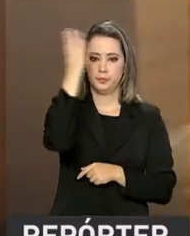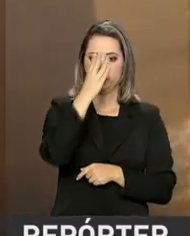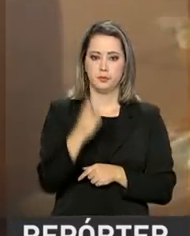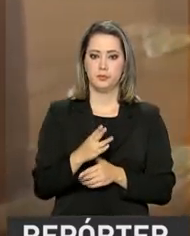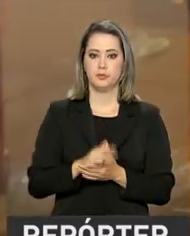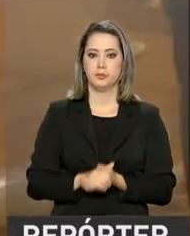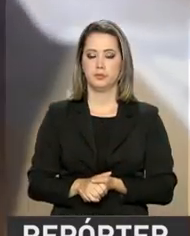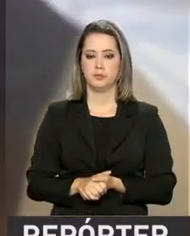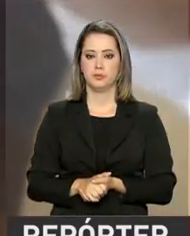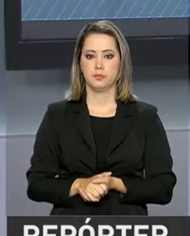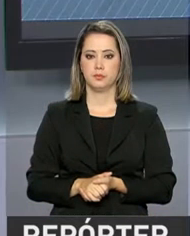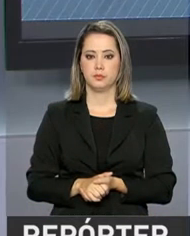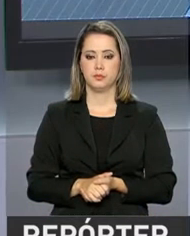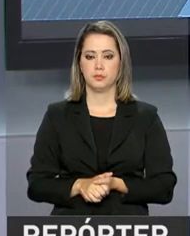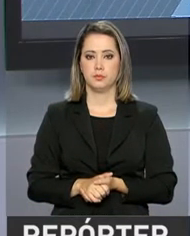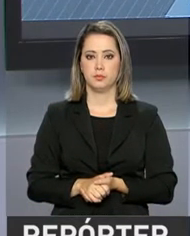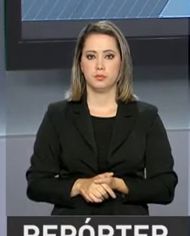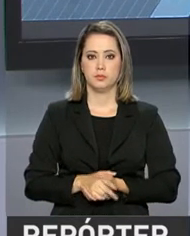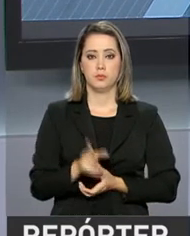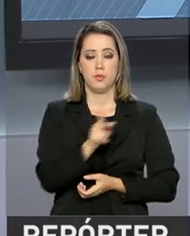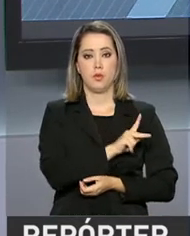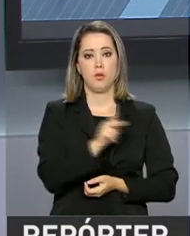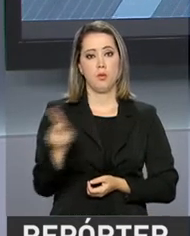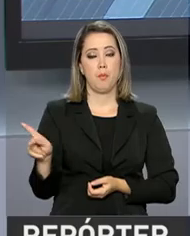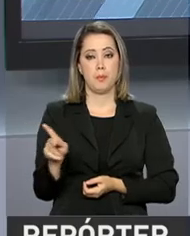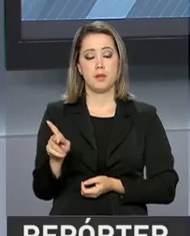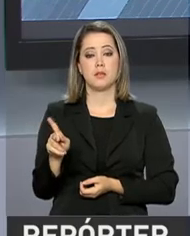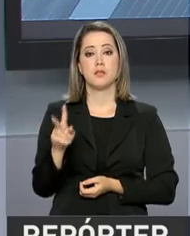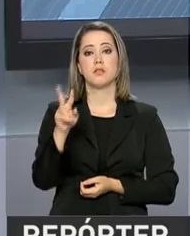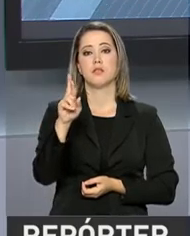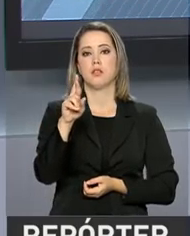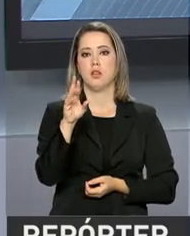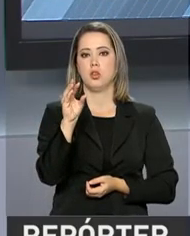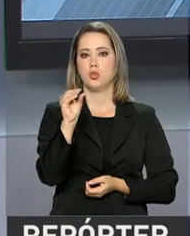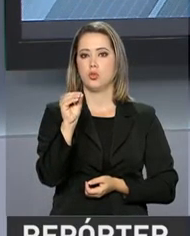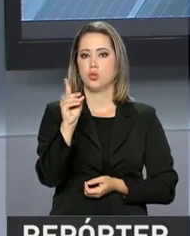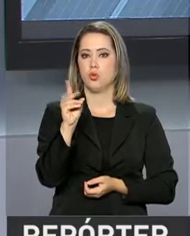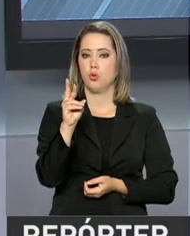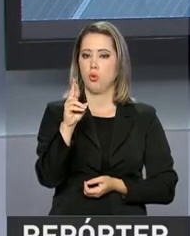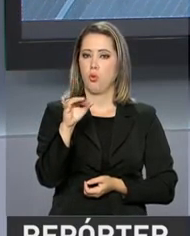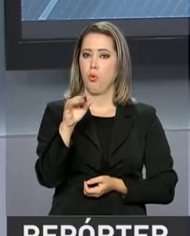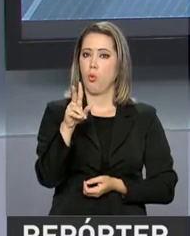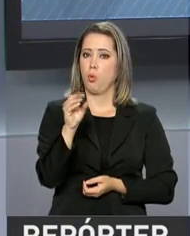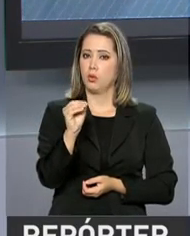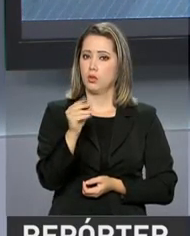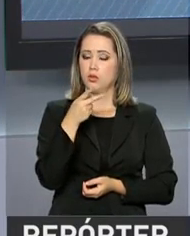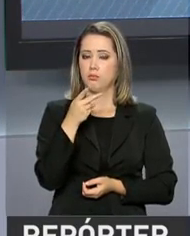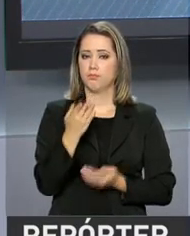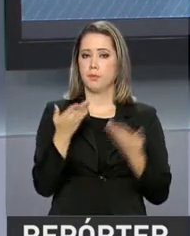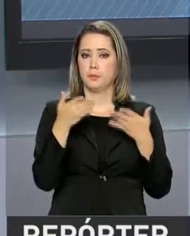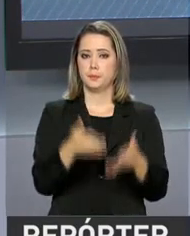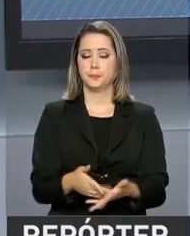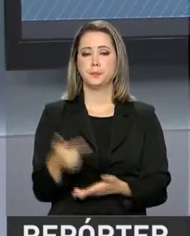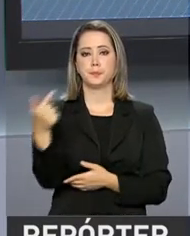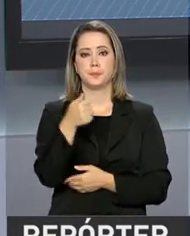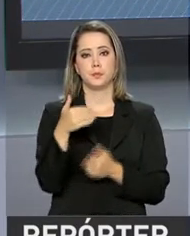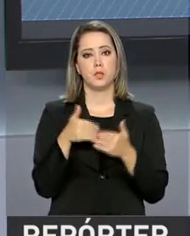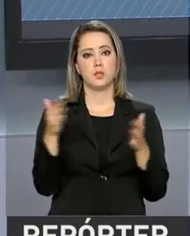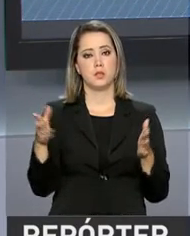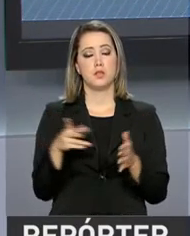Brasil. O presidente em exercício, Rodrigo Maia, participou da abertura do 7º Seminário Internacional de